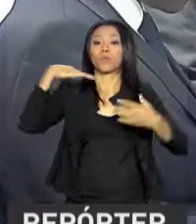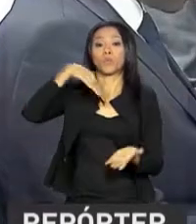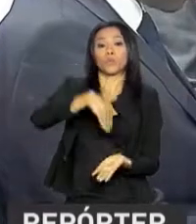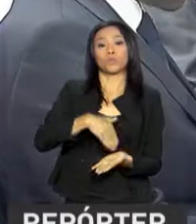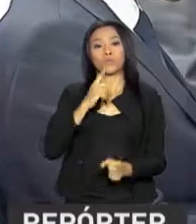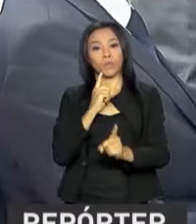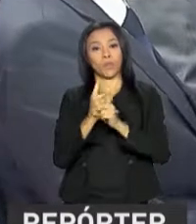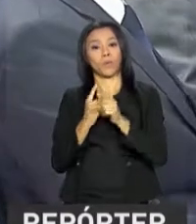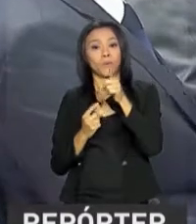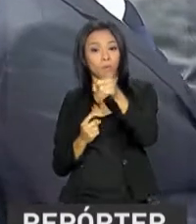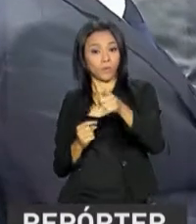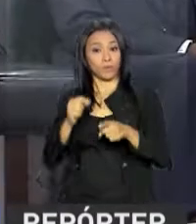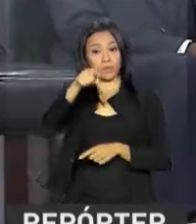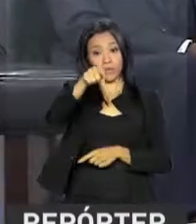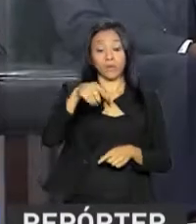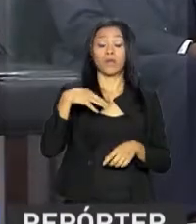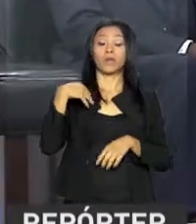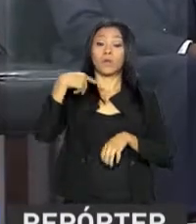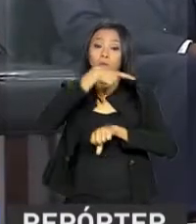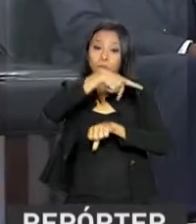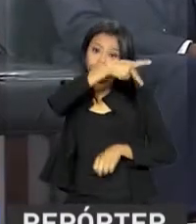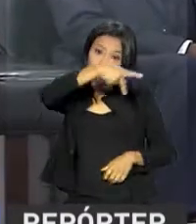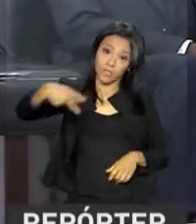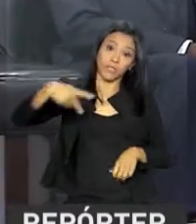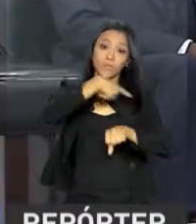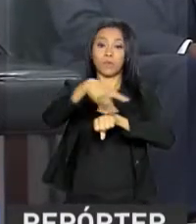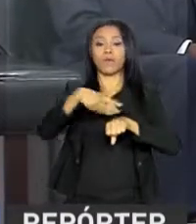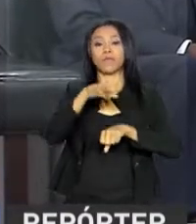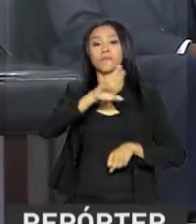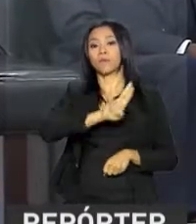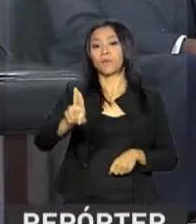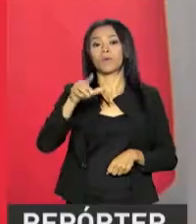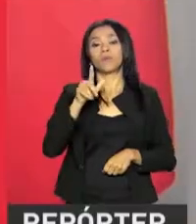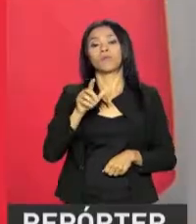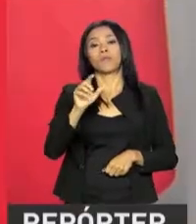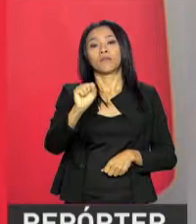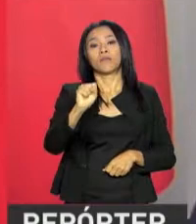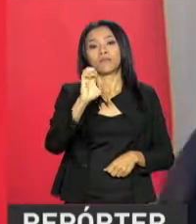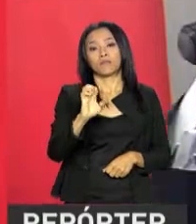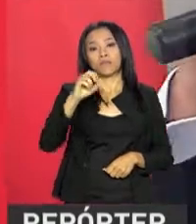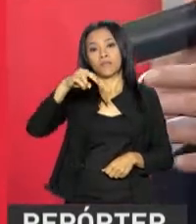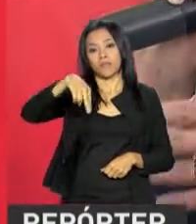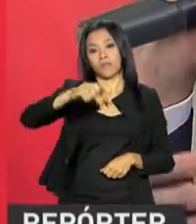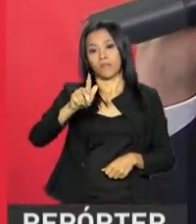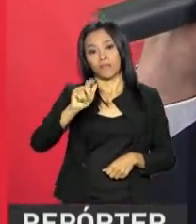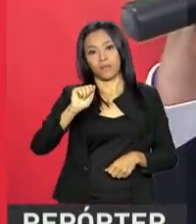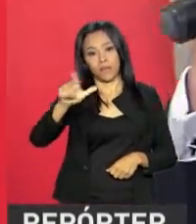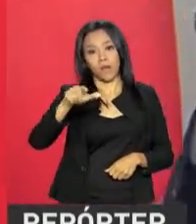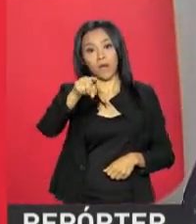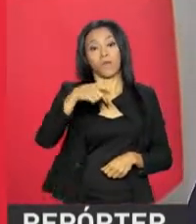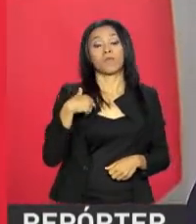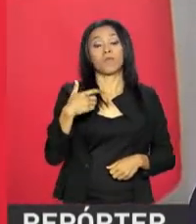ministro da república do senegal michel temer pediu para que seja retomada a negociação do acordo de cooperação e